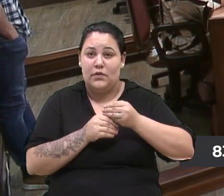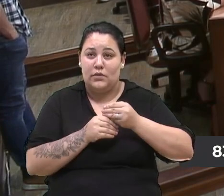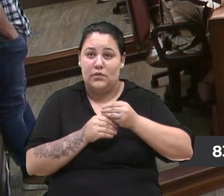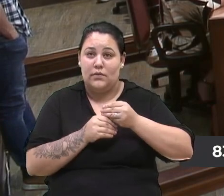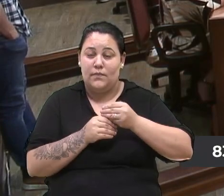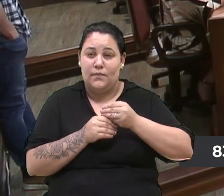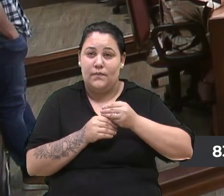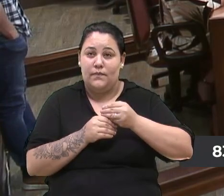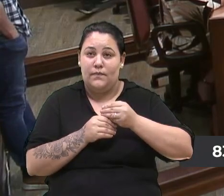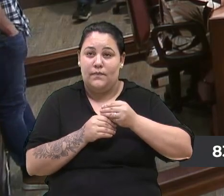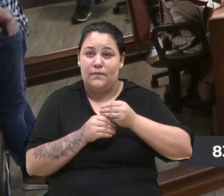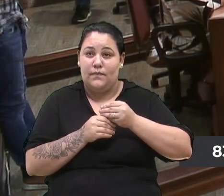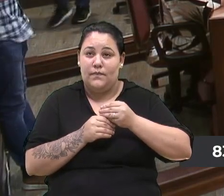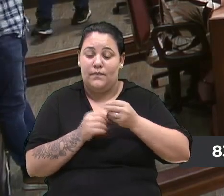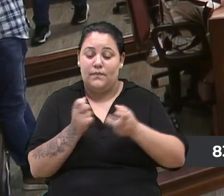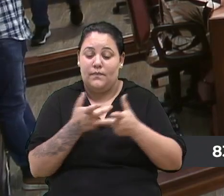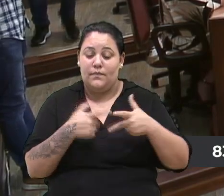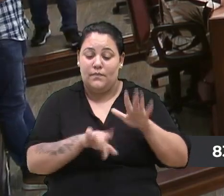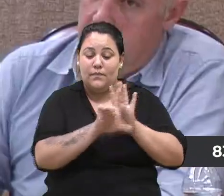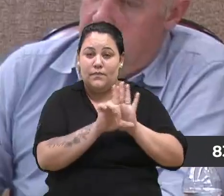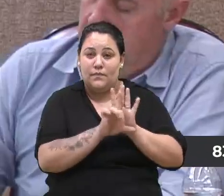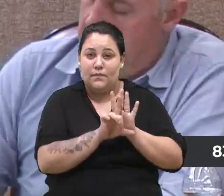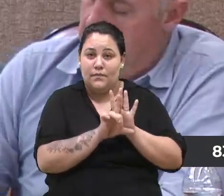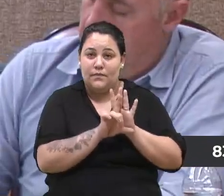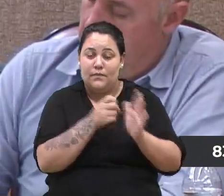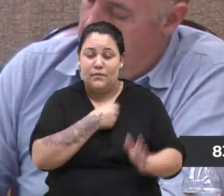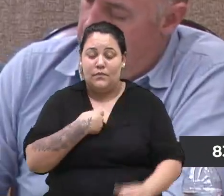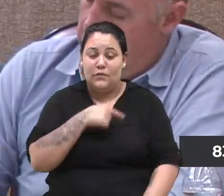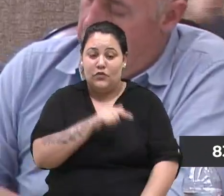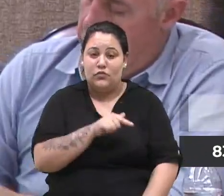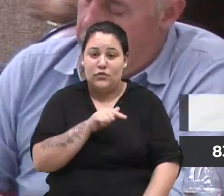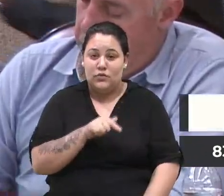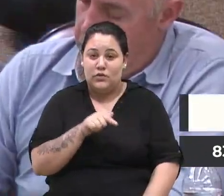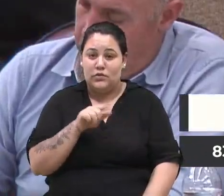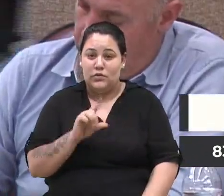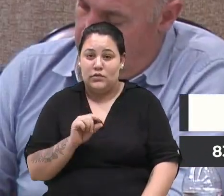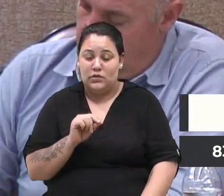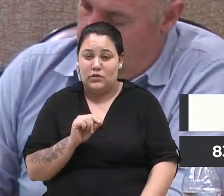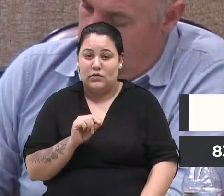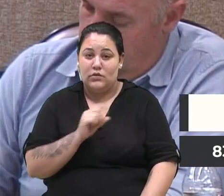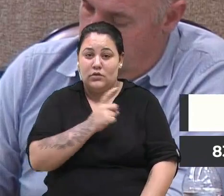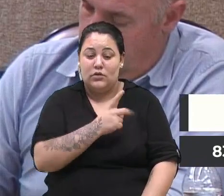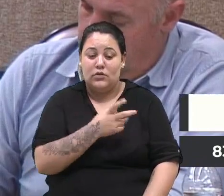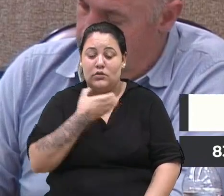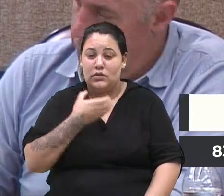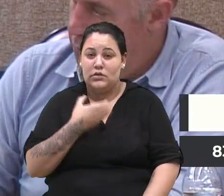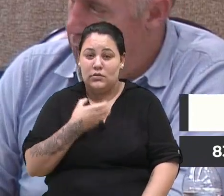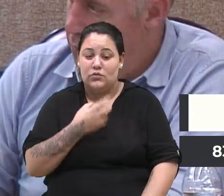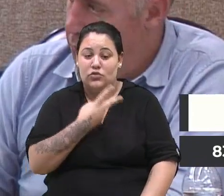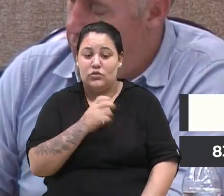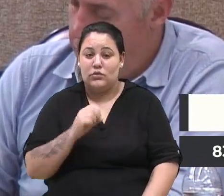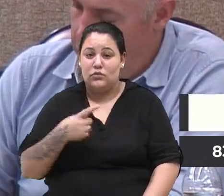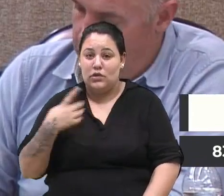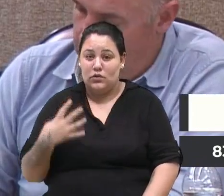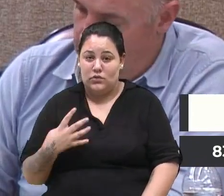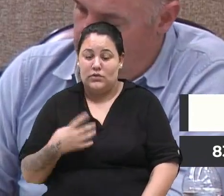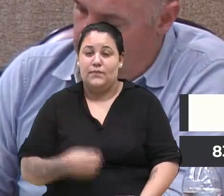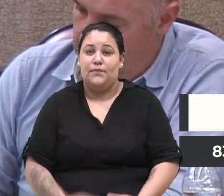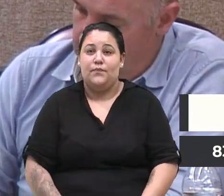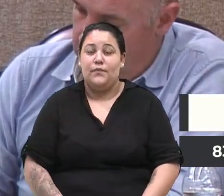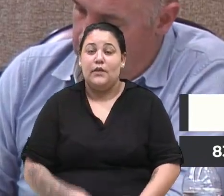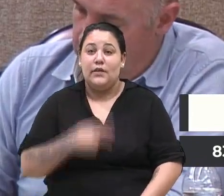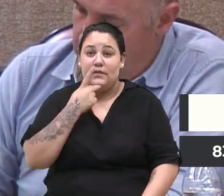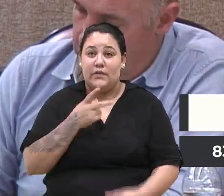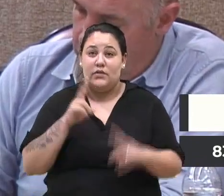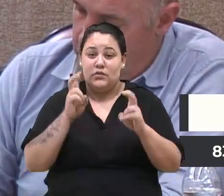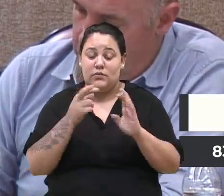Lei número 7.910, de 12 de dezembro de 2014, que dispõe sobre as normas